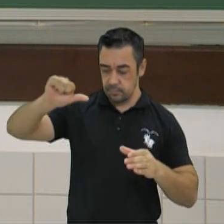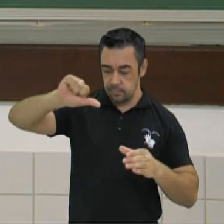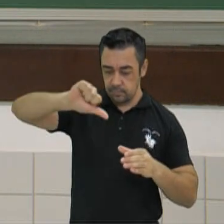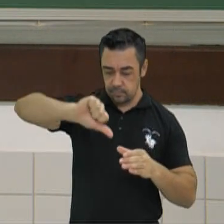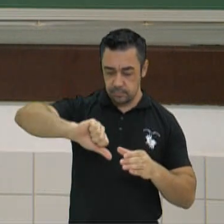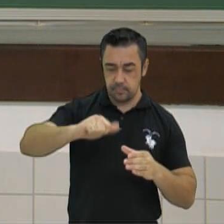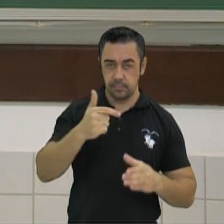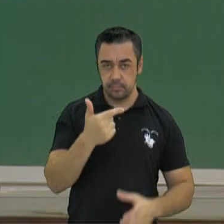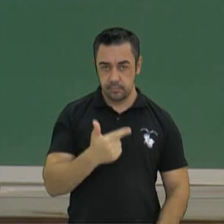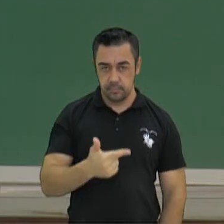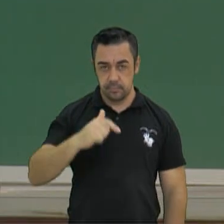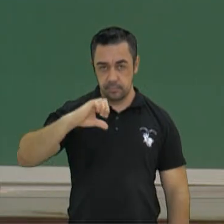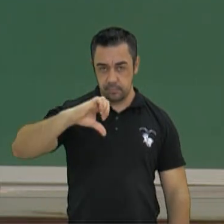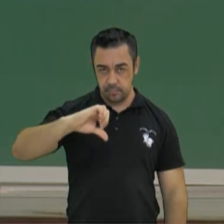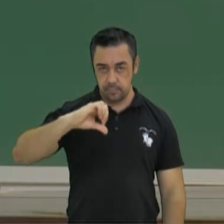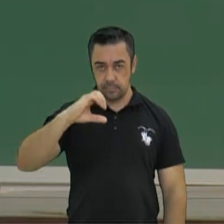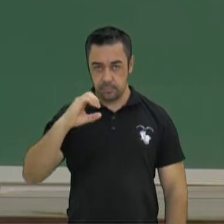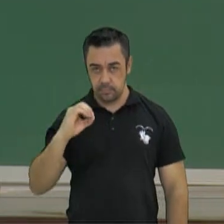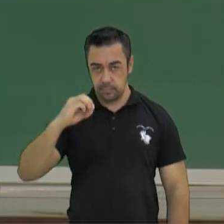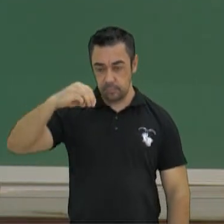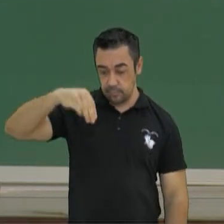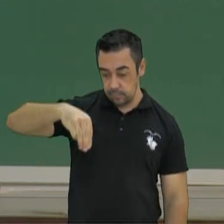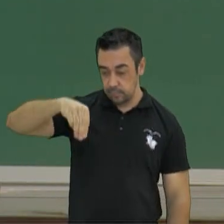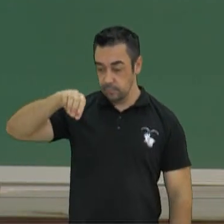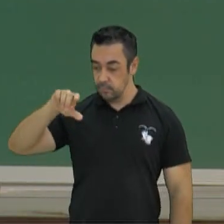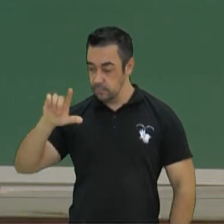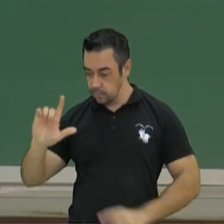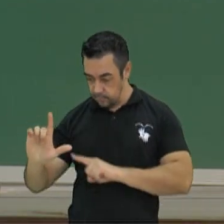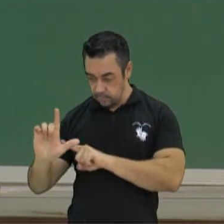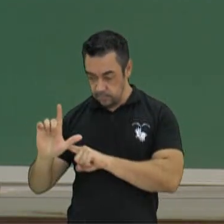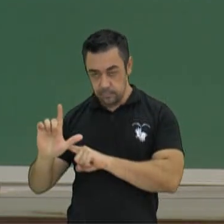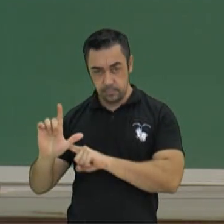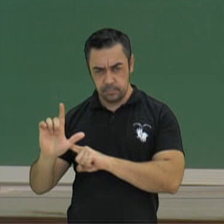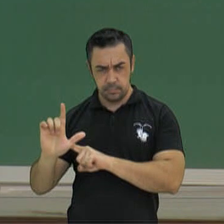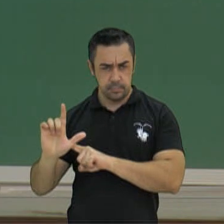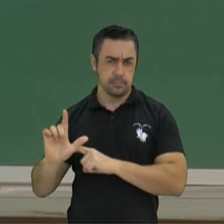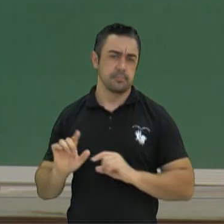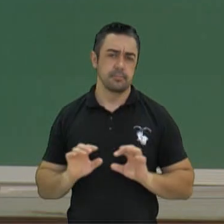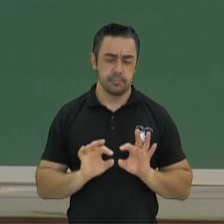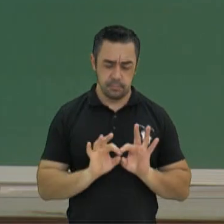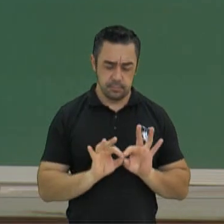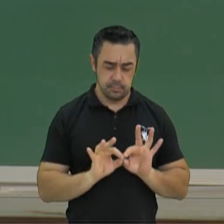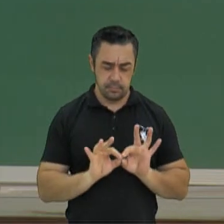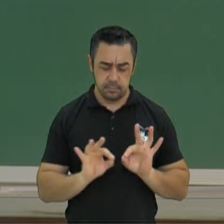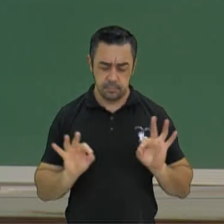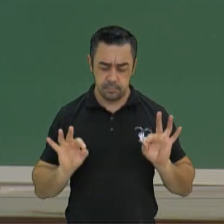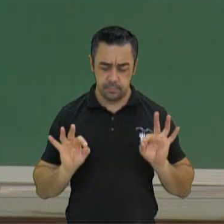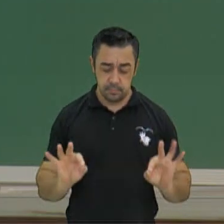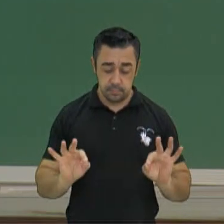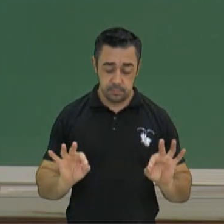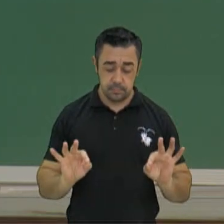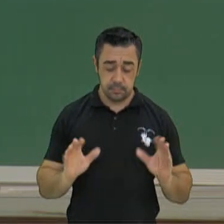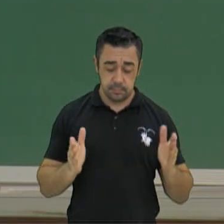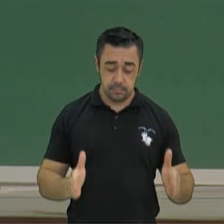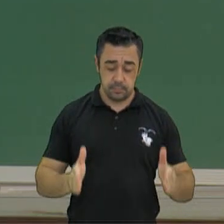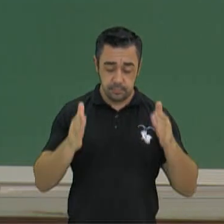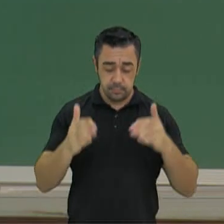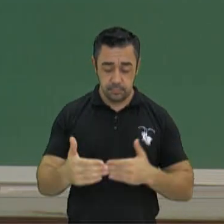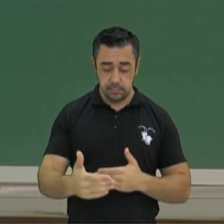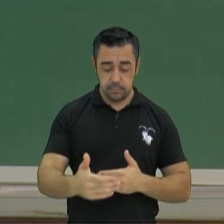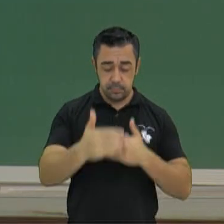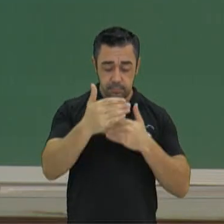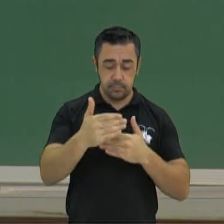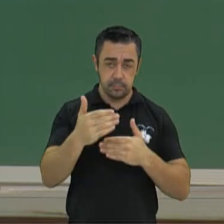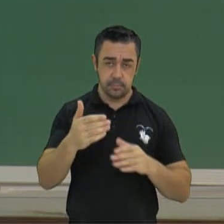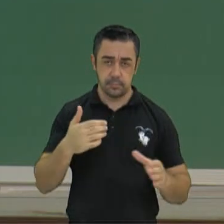290 ml, né? E com aresta né, tenho uma caixa. Eu tenho uma caixa também